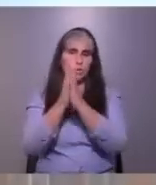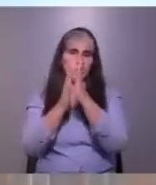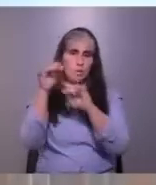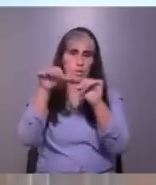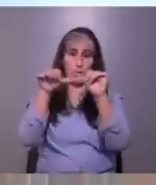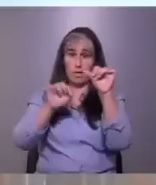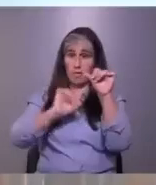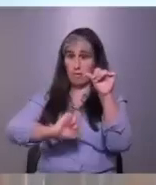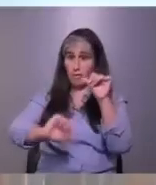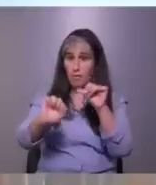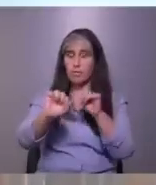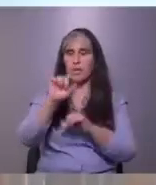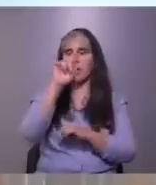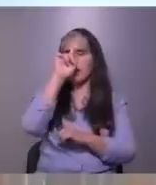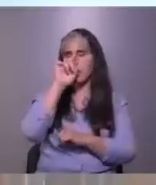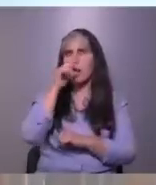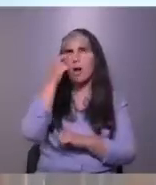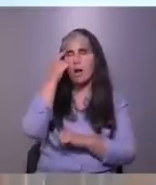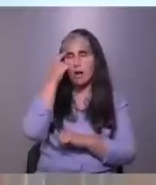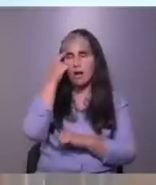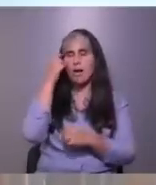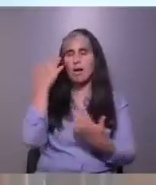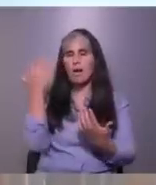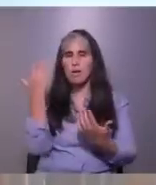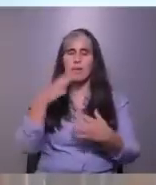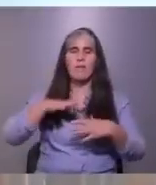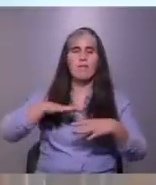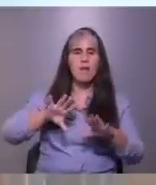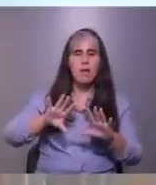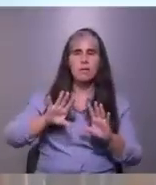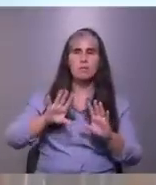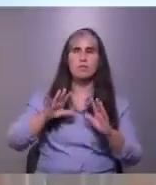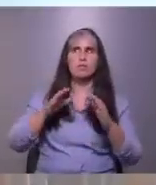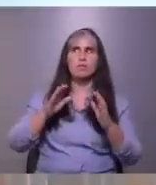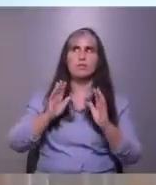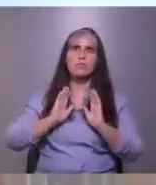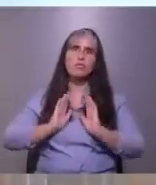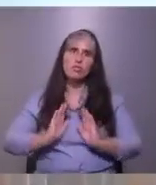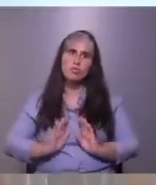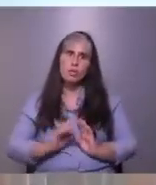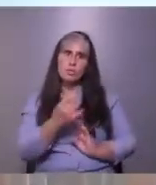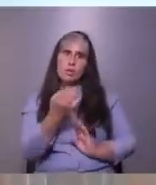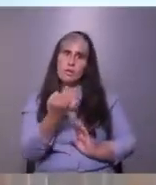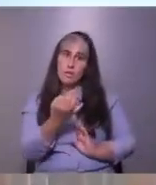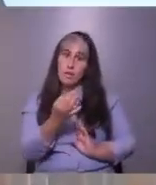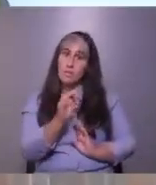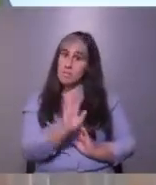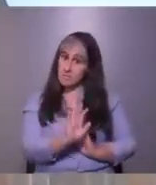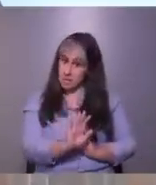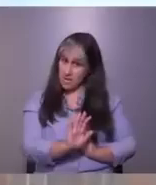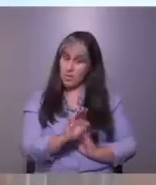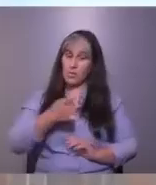recordar-nos que o repouso das férias não significa, não deveria significar, para